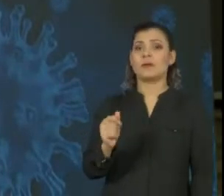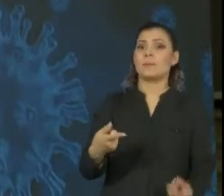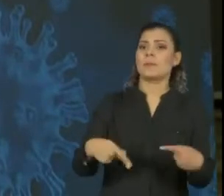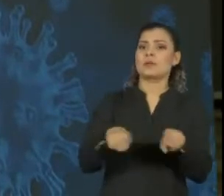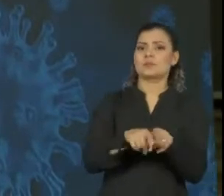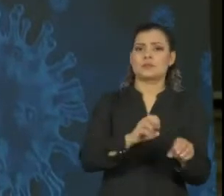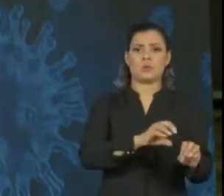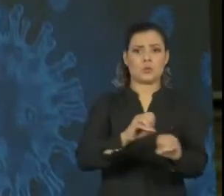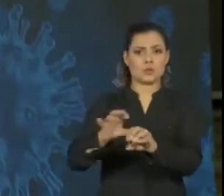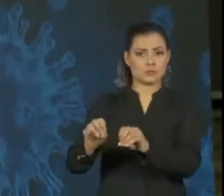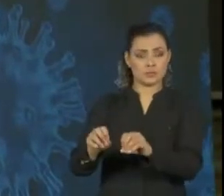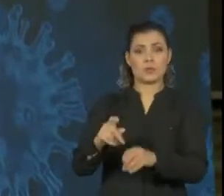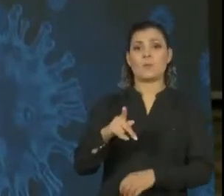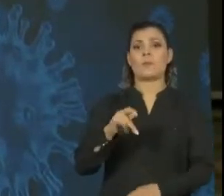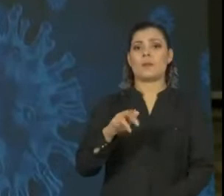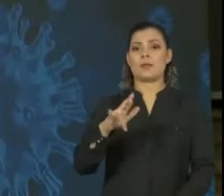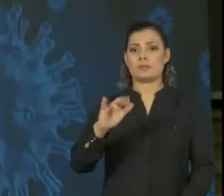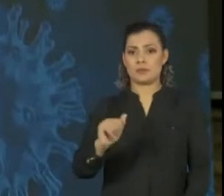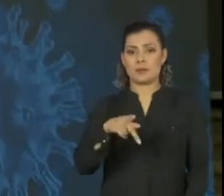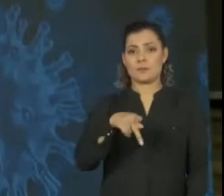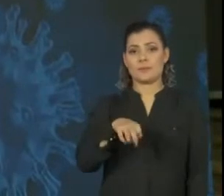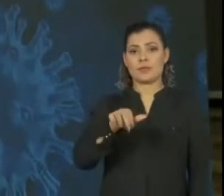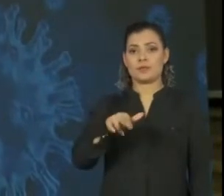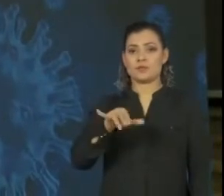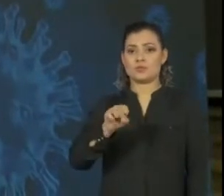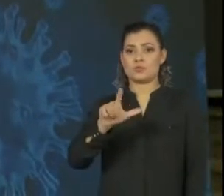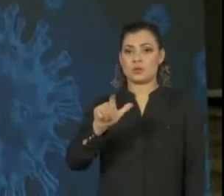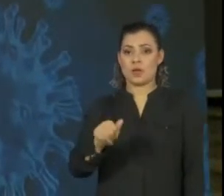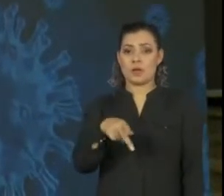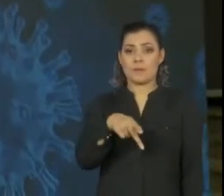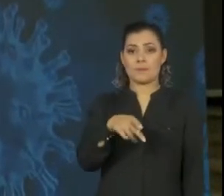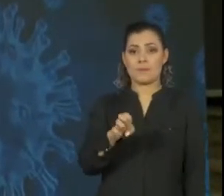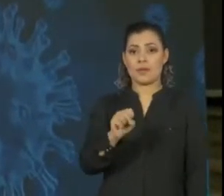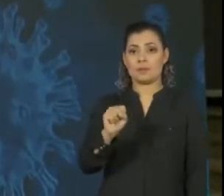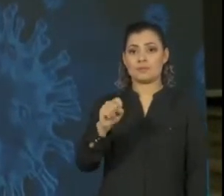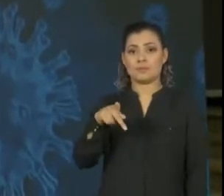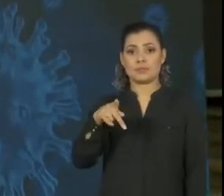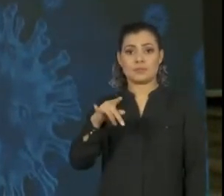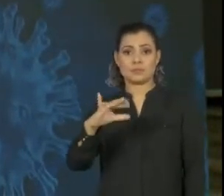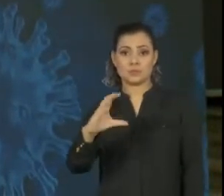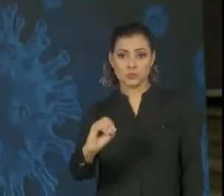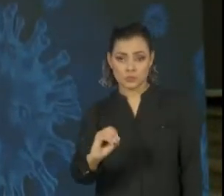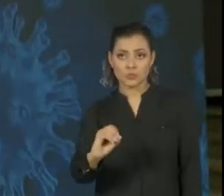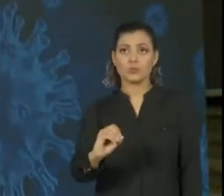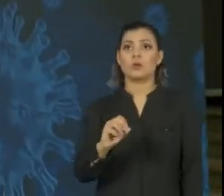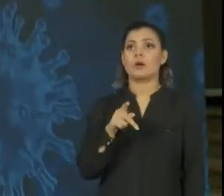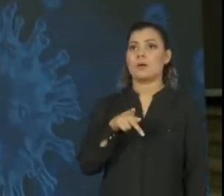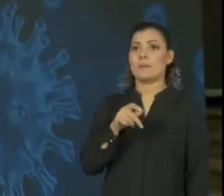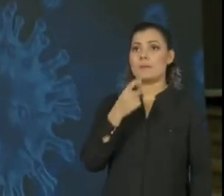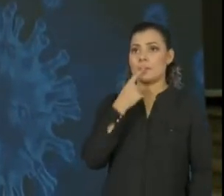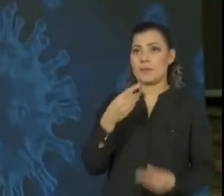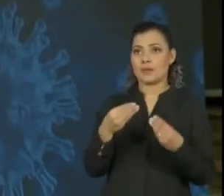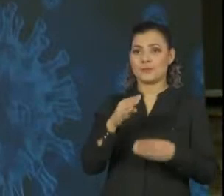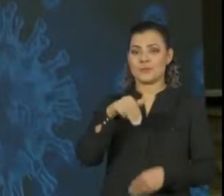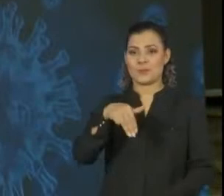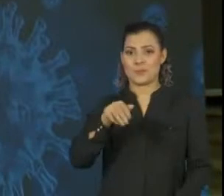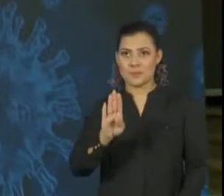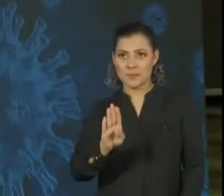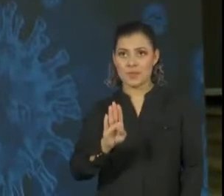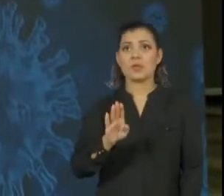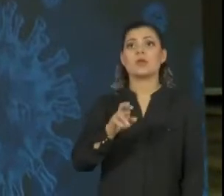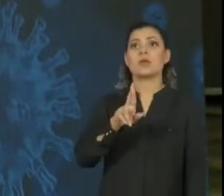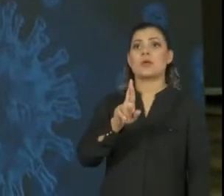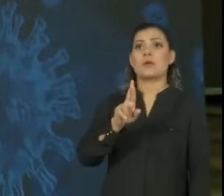Educação, Pátria, Península, PepsiCo, Plásticos MB, Poleng,